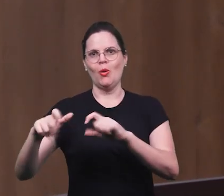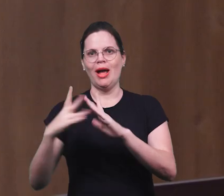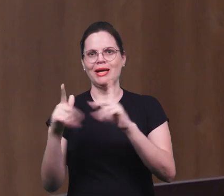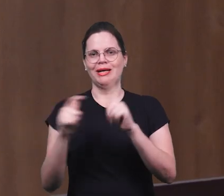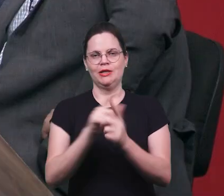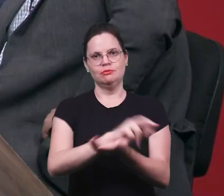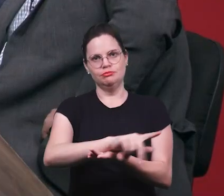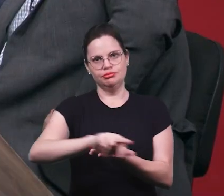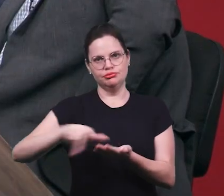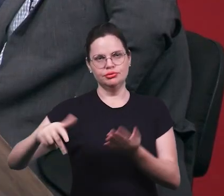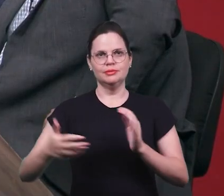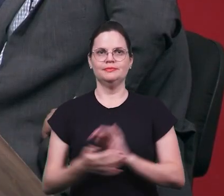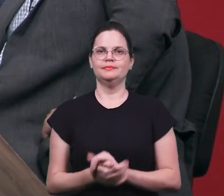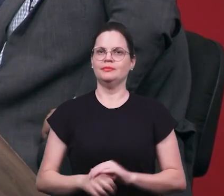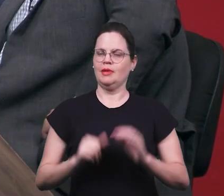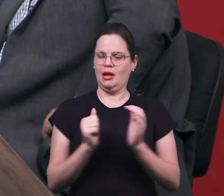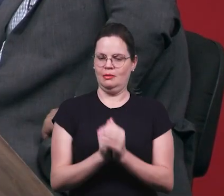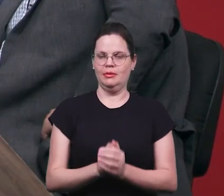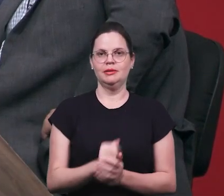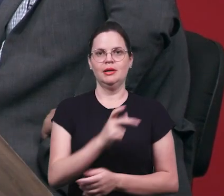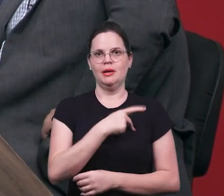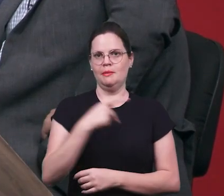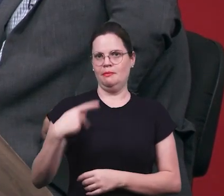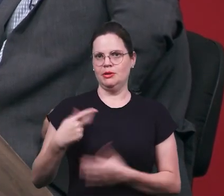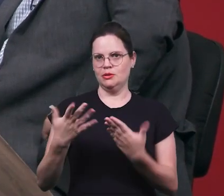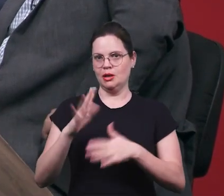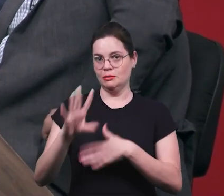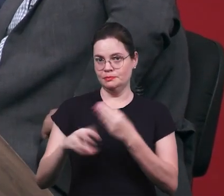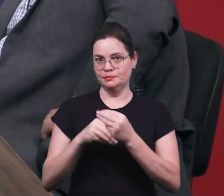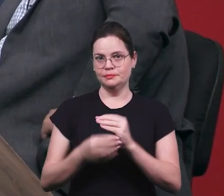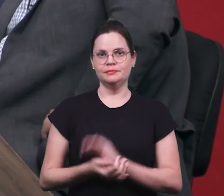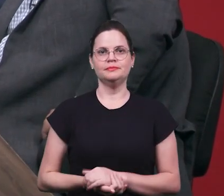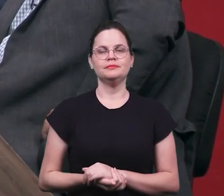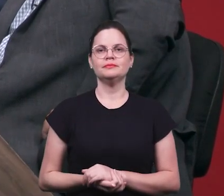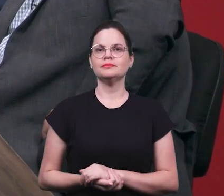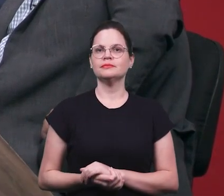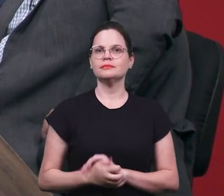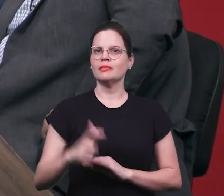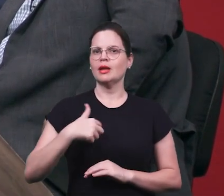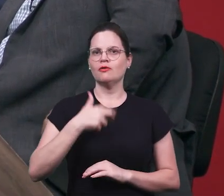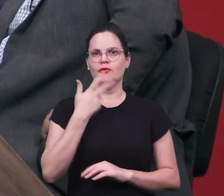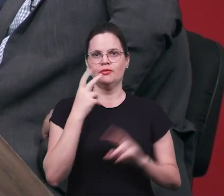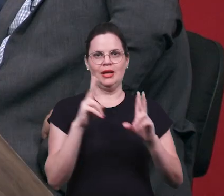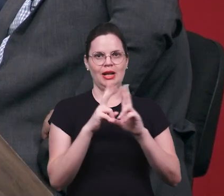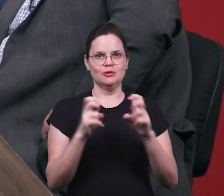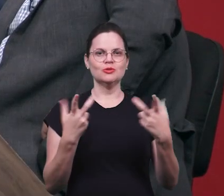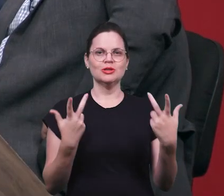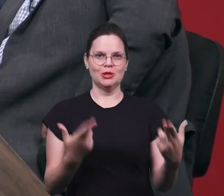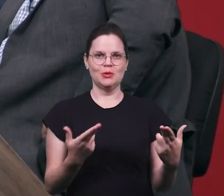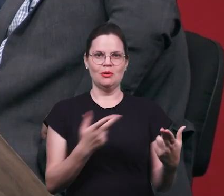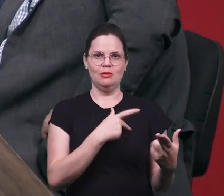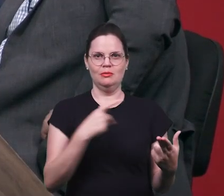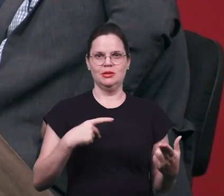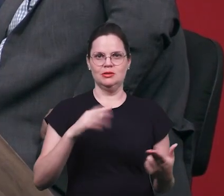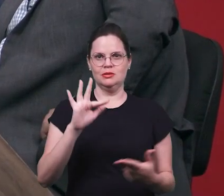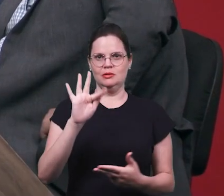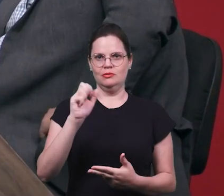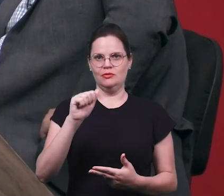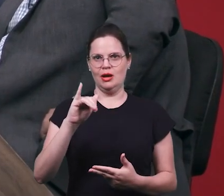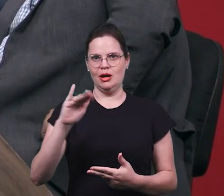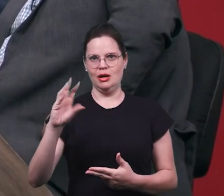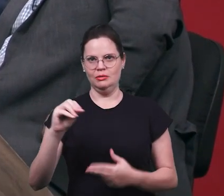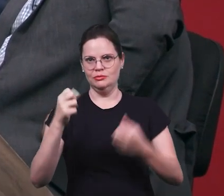orientação. Amém. Pastor Serlon também tem uma colocação? Na verdade, eu ia falar justamente nessa mesma linha que o pastor Fábio